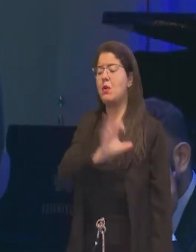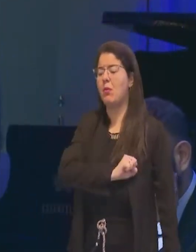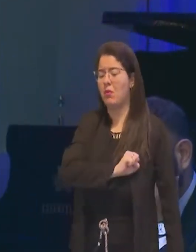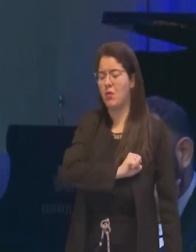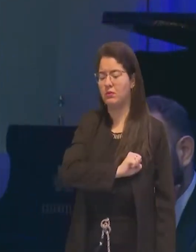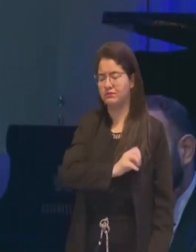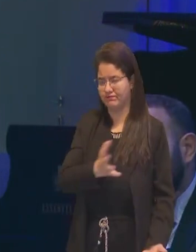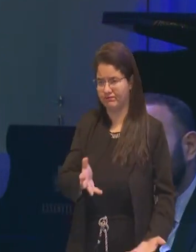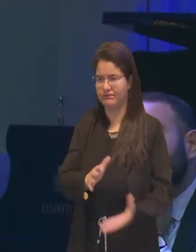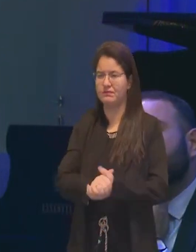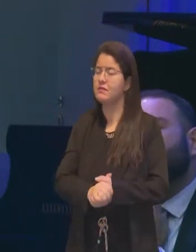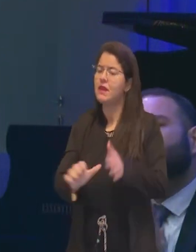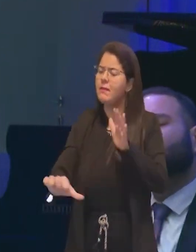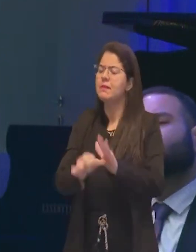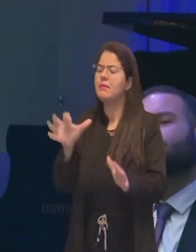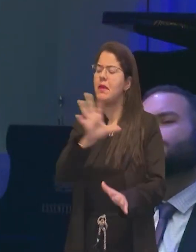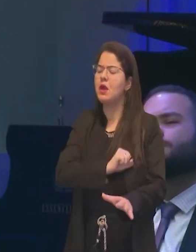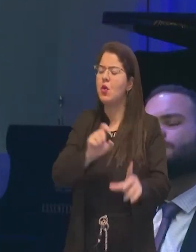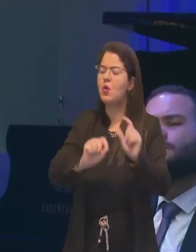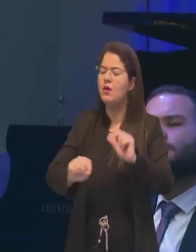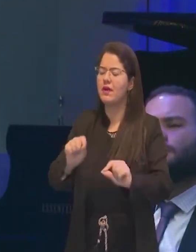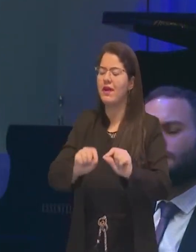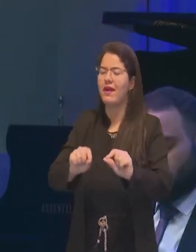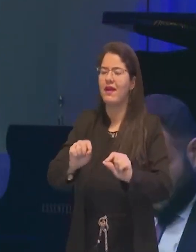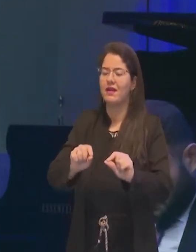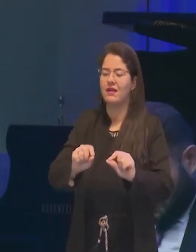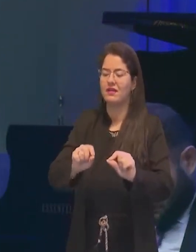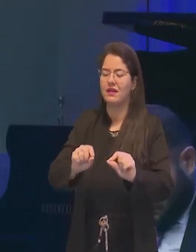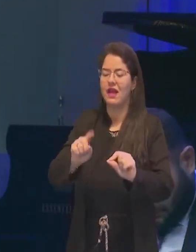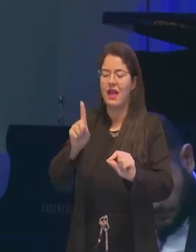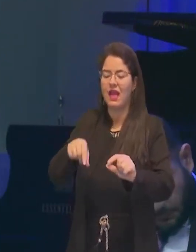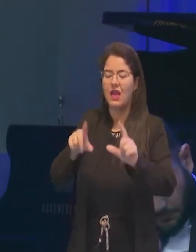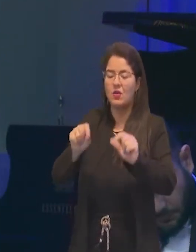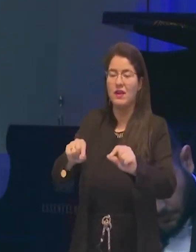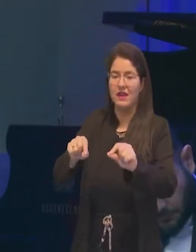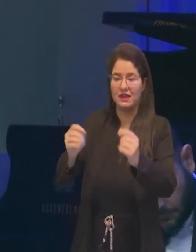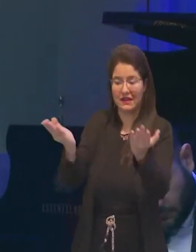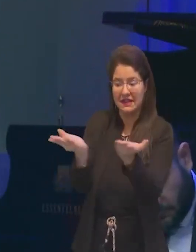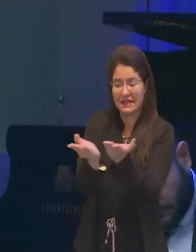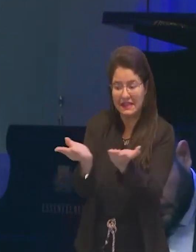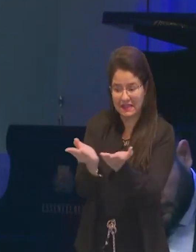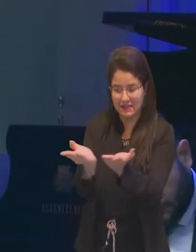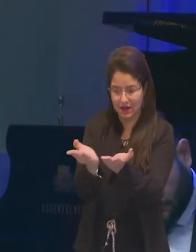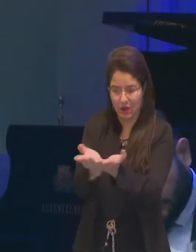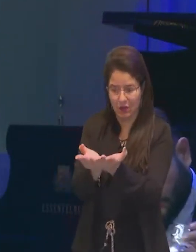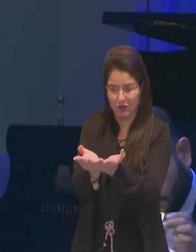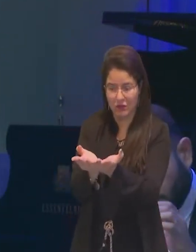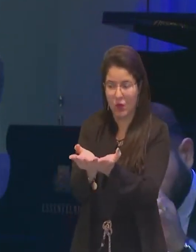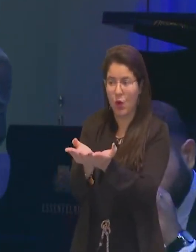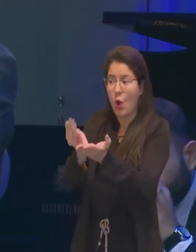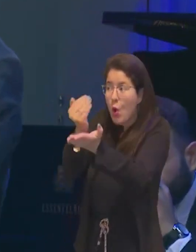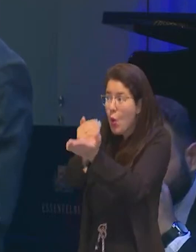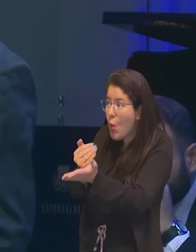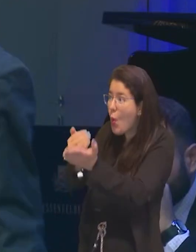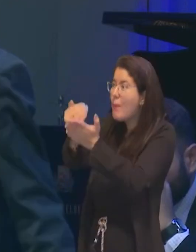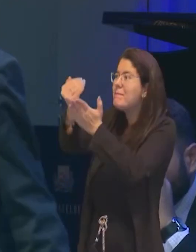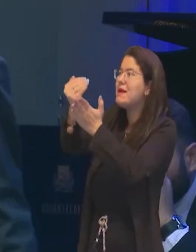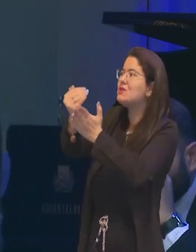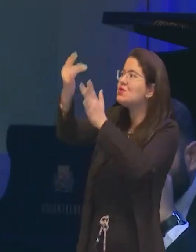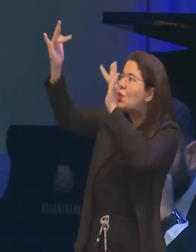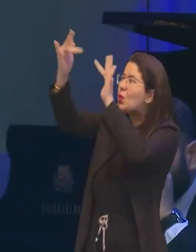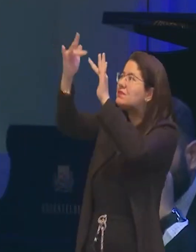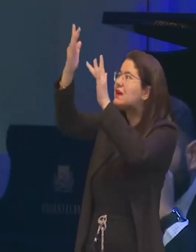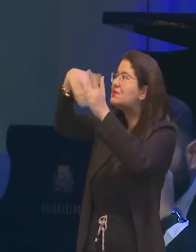amor, ele vai se referir à paixão e à devoção que os cristãos vão ter no início da sua caminhada com